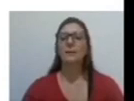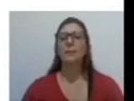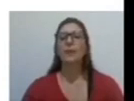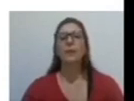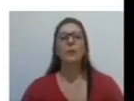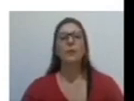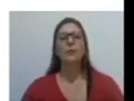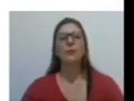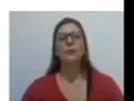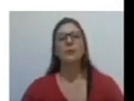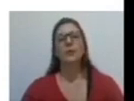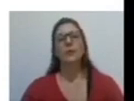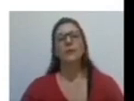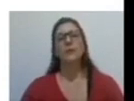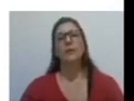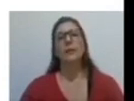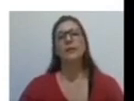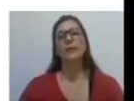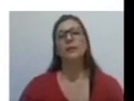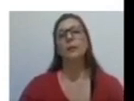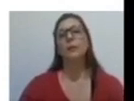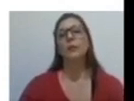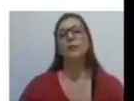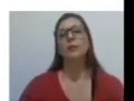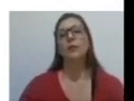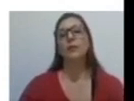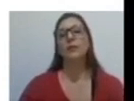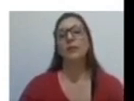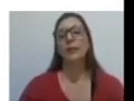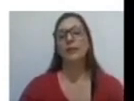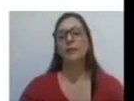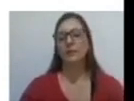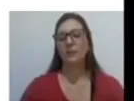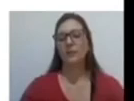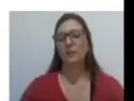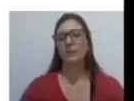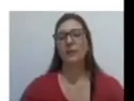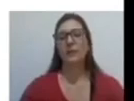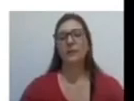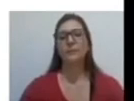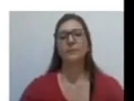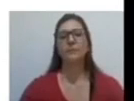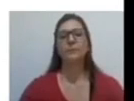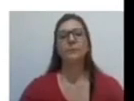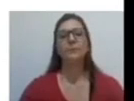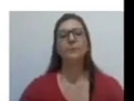cascata, produzindo uma reação alérgica que pode variar de leve a severa.